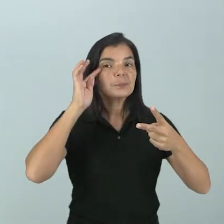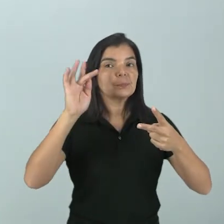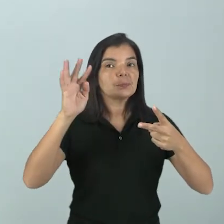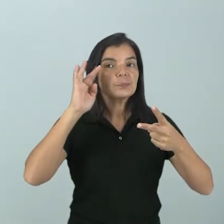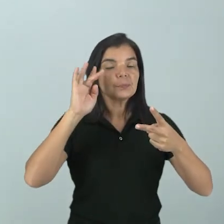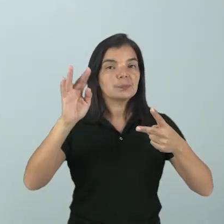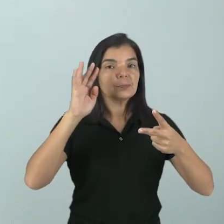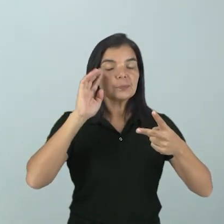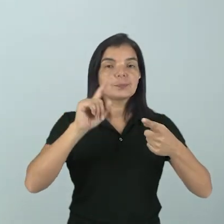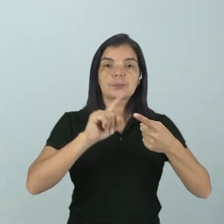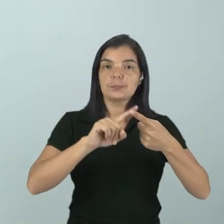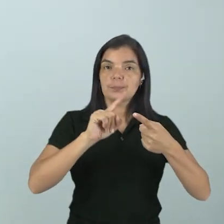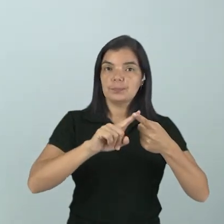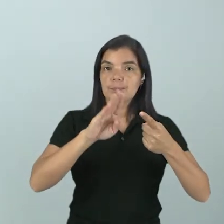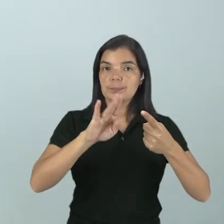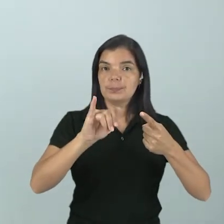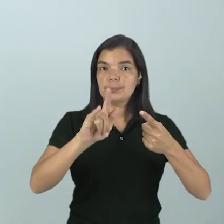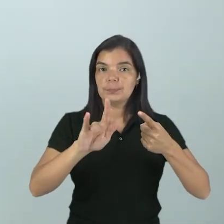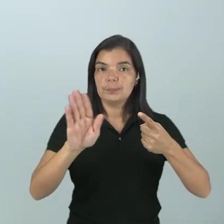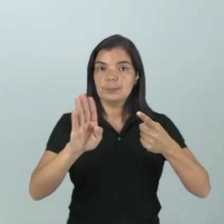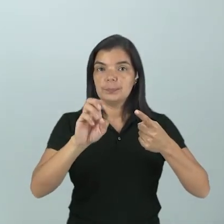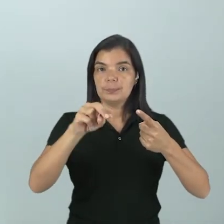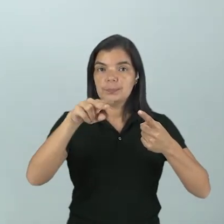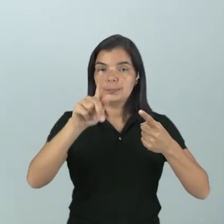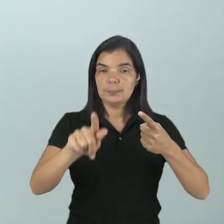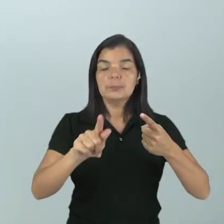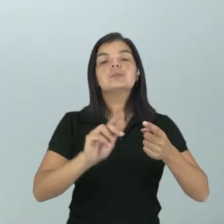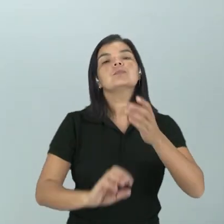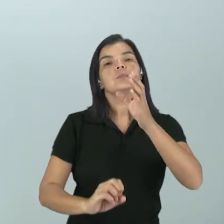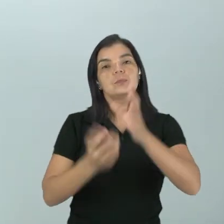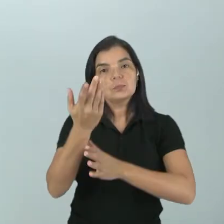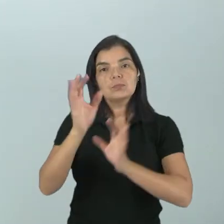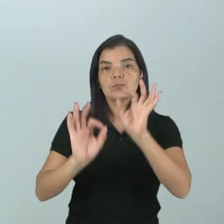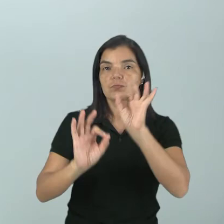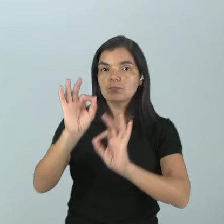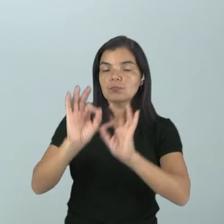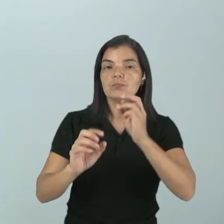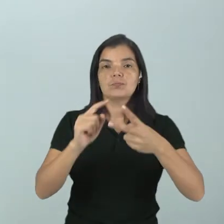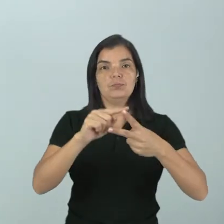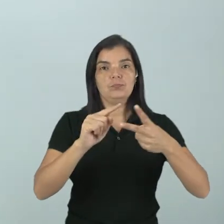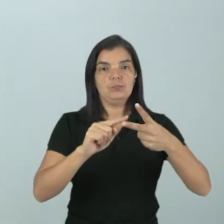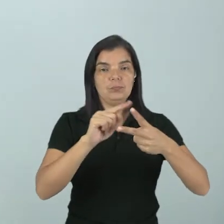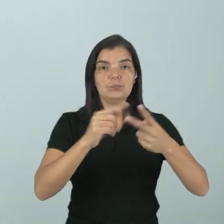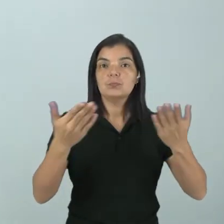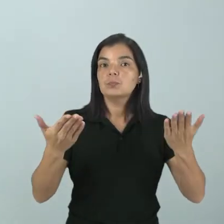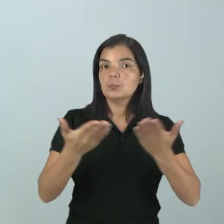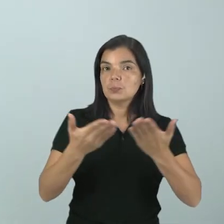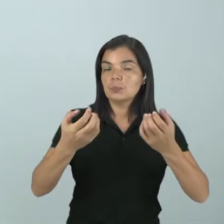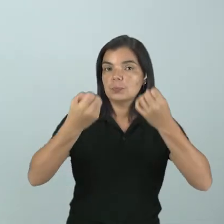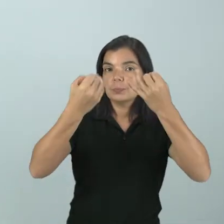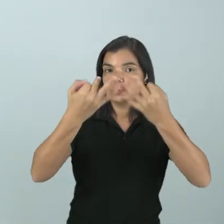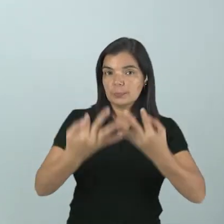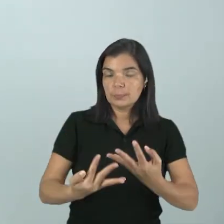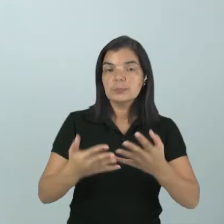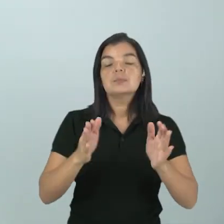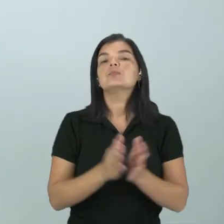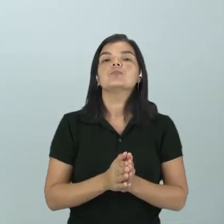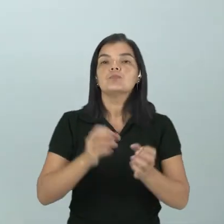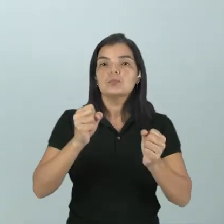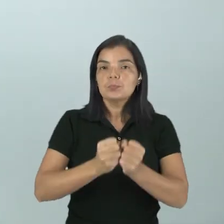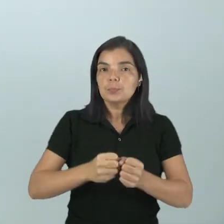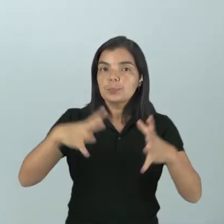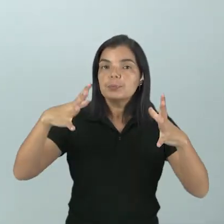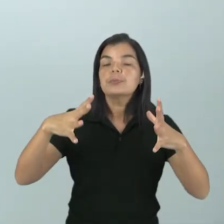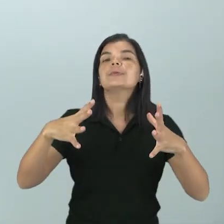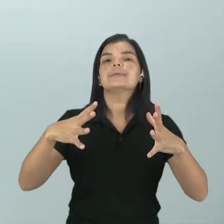gente conhece. A teoria do Big Bang e a teoria da criação. São duas teorias. Hoje nós estamos falando da teoria do